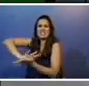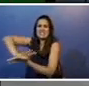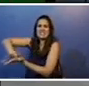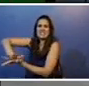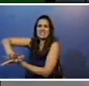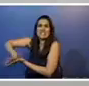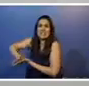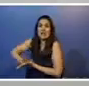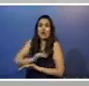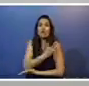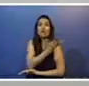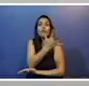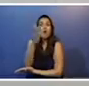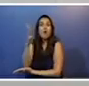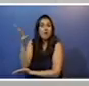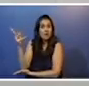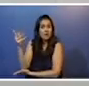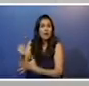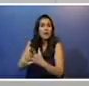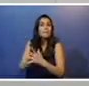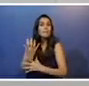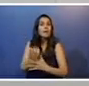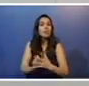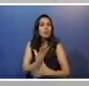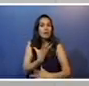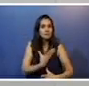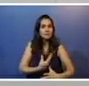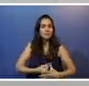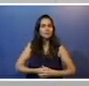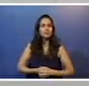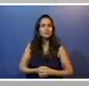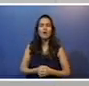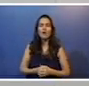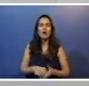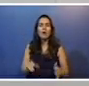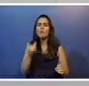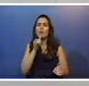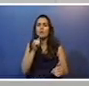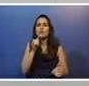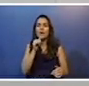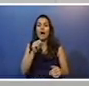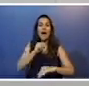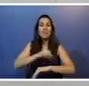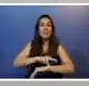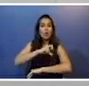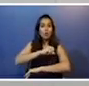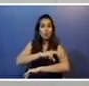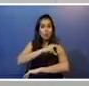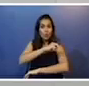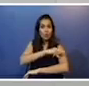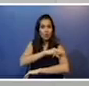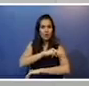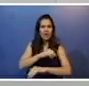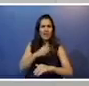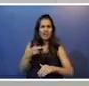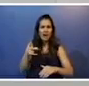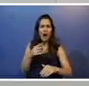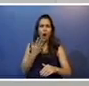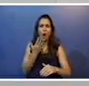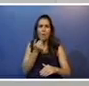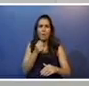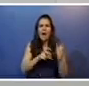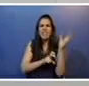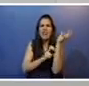e destruindo plantações, tá? Por exemplo, os gafanhotos, quando eles atingem as plantações, eles podem